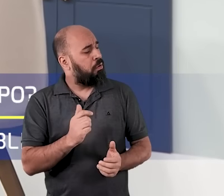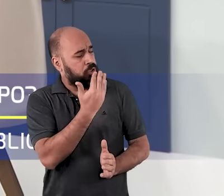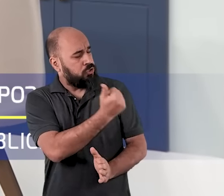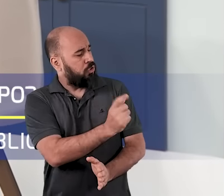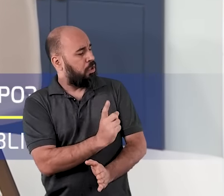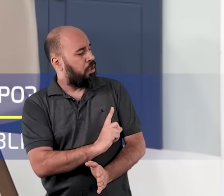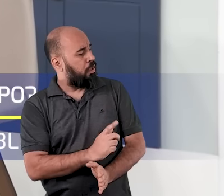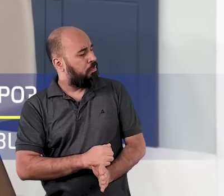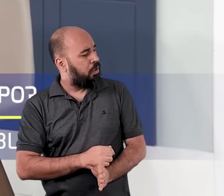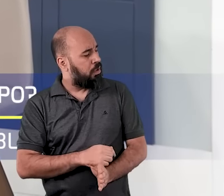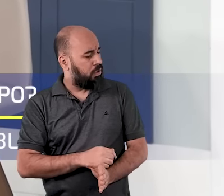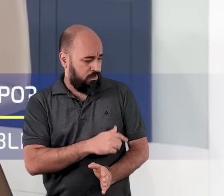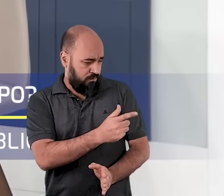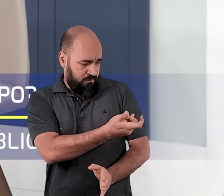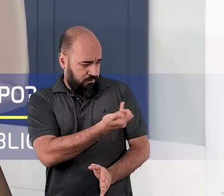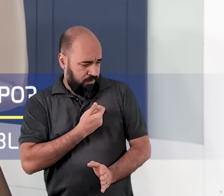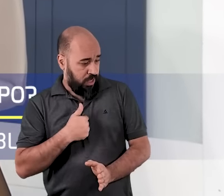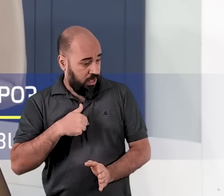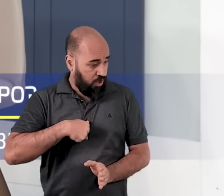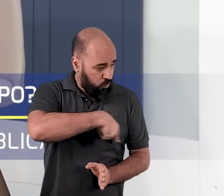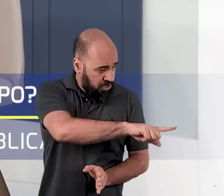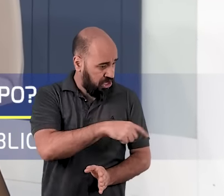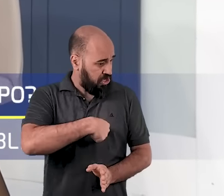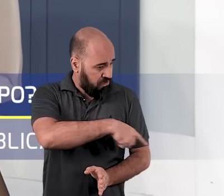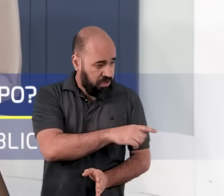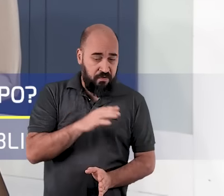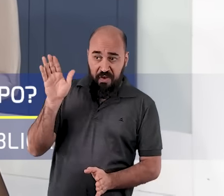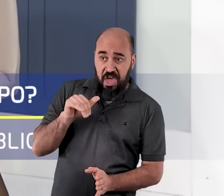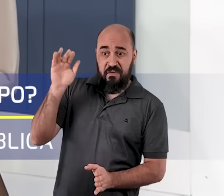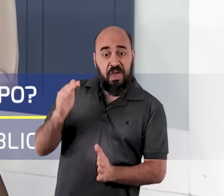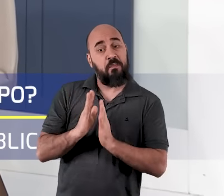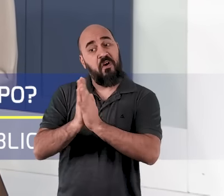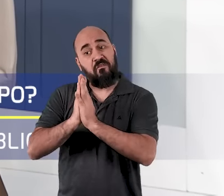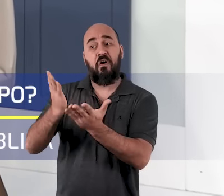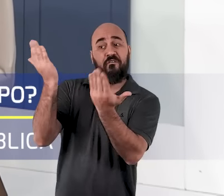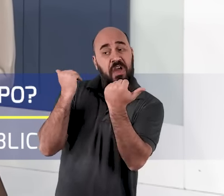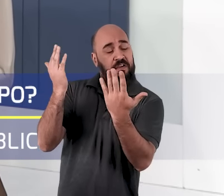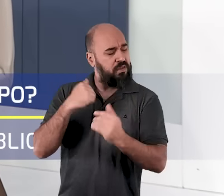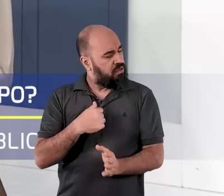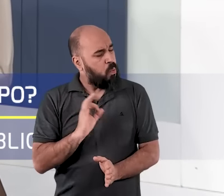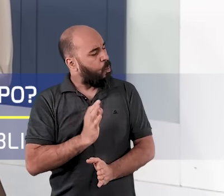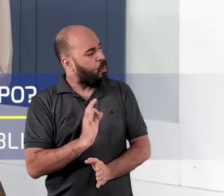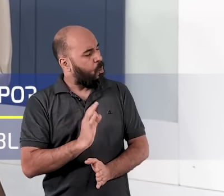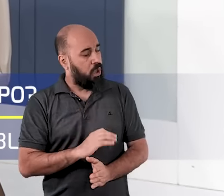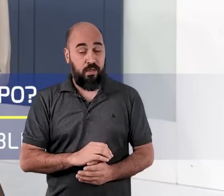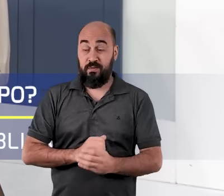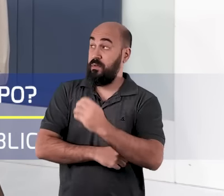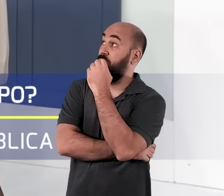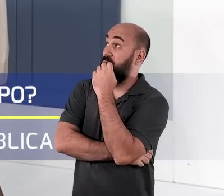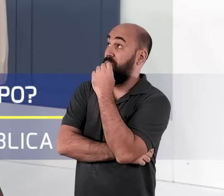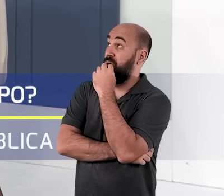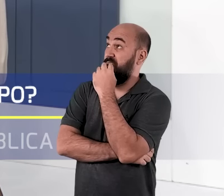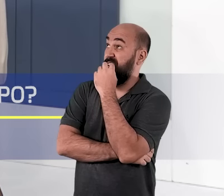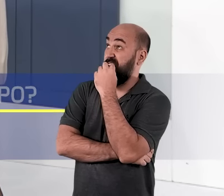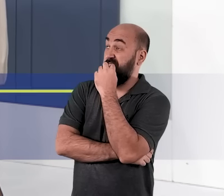chamar? Você não vai dizer para eu descer do muro e ficar com você? E aí o diabo respondeu